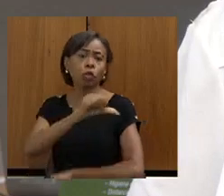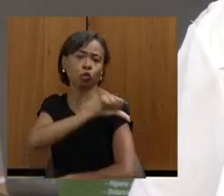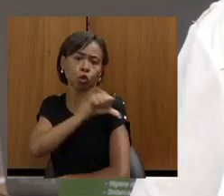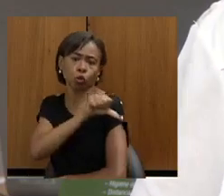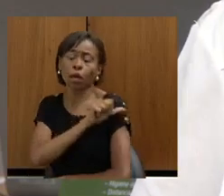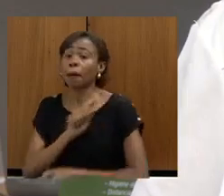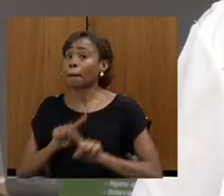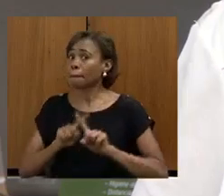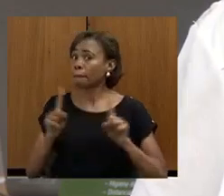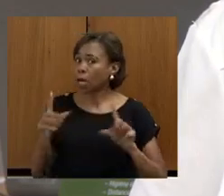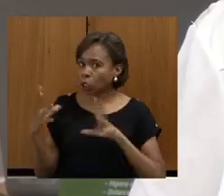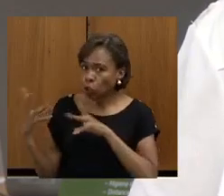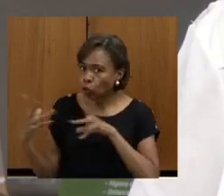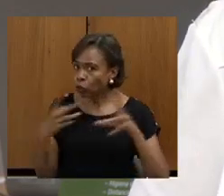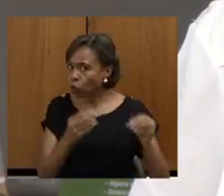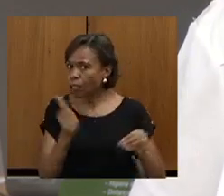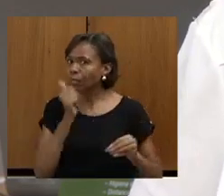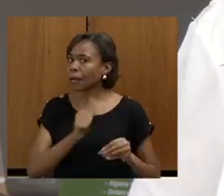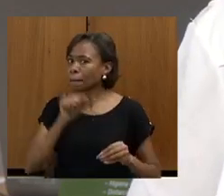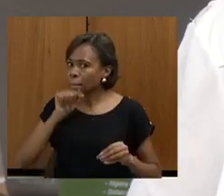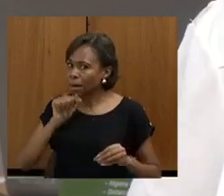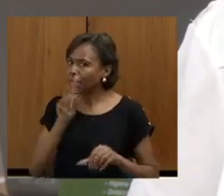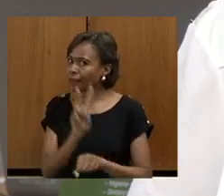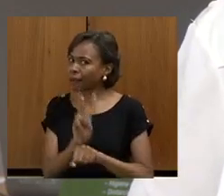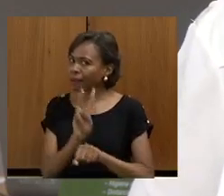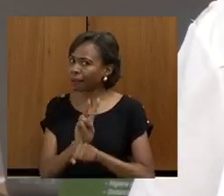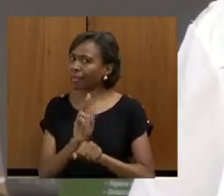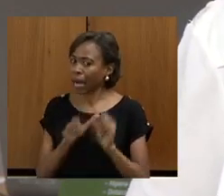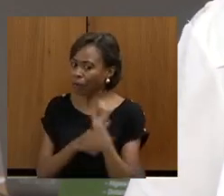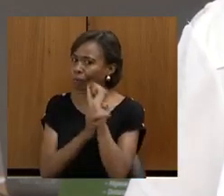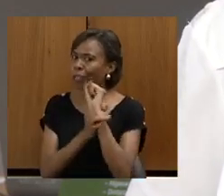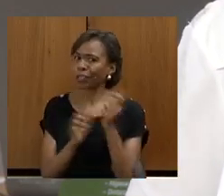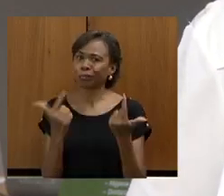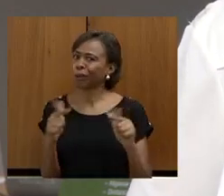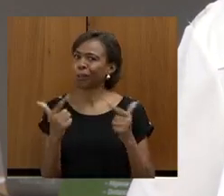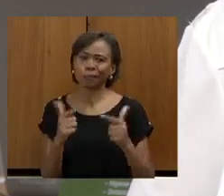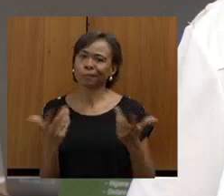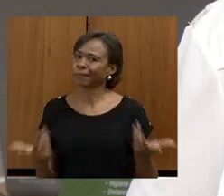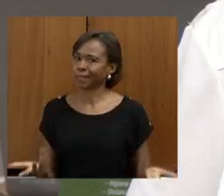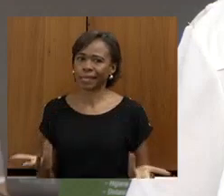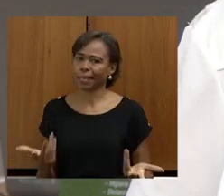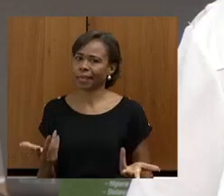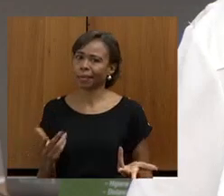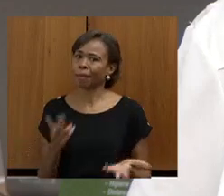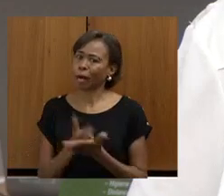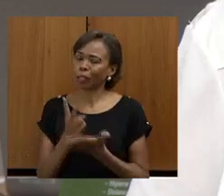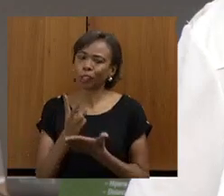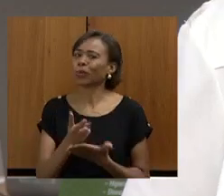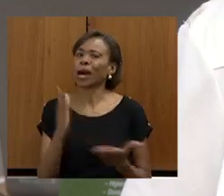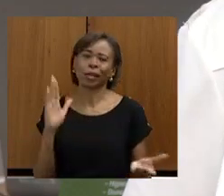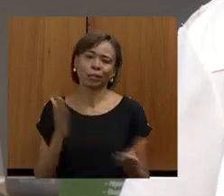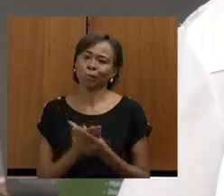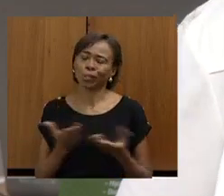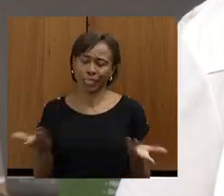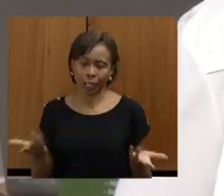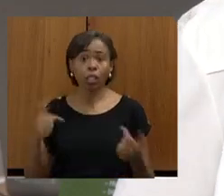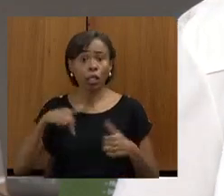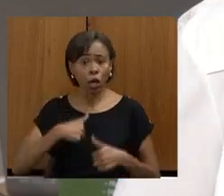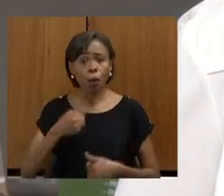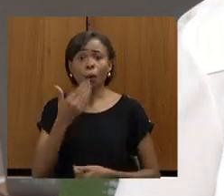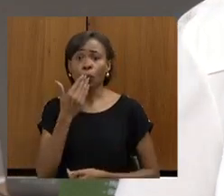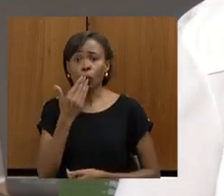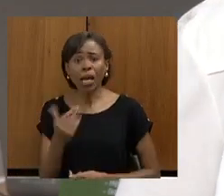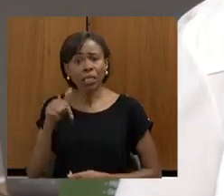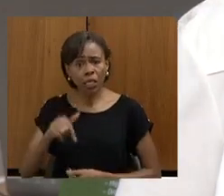não são todas as mães que têm amparo para poder ir até o final nesse processo. Então, peço a essa comissão que